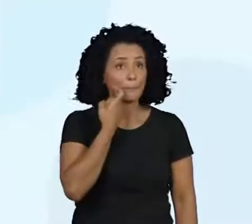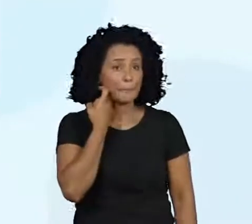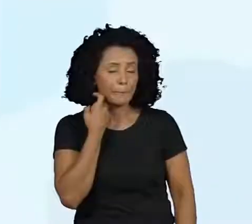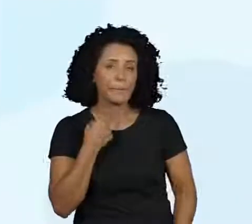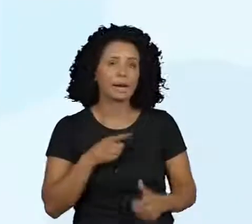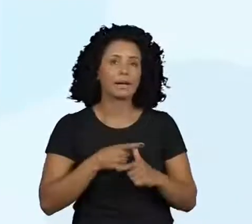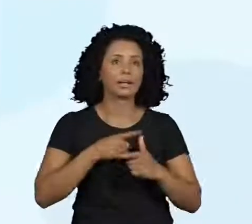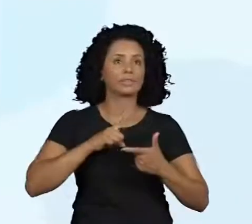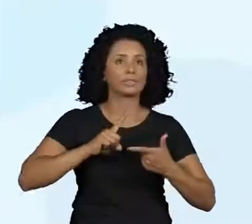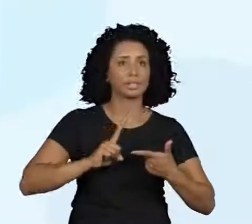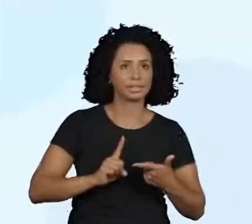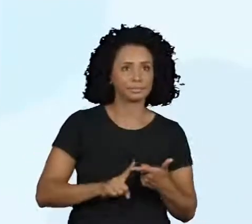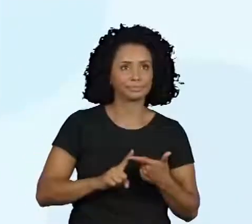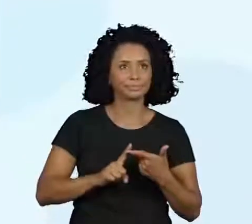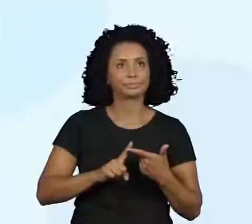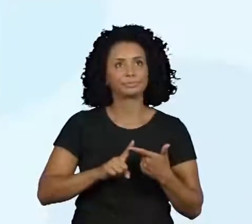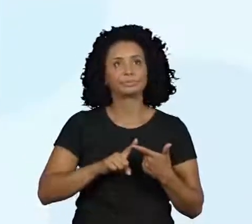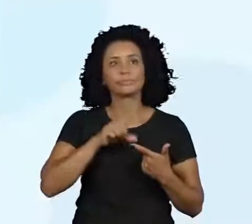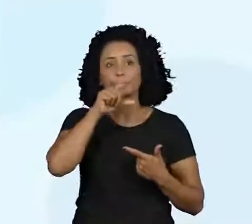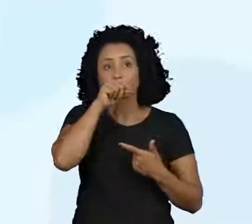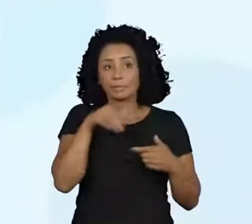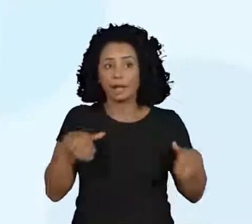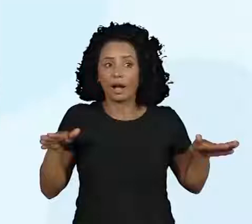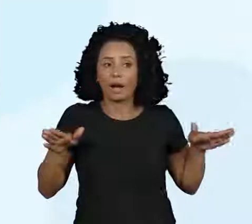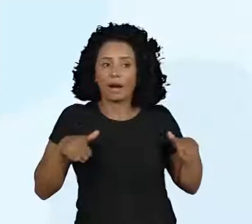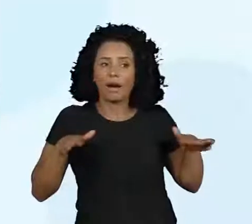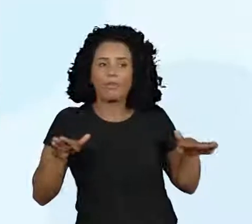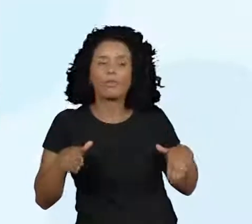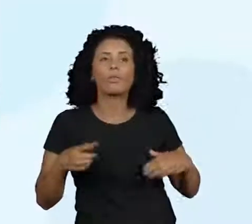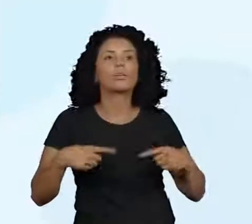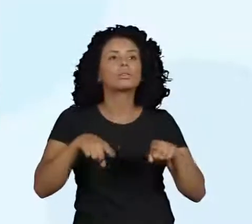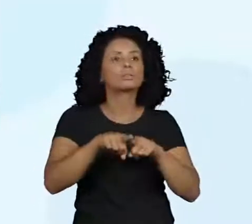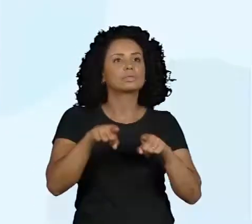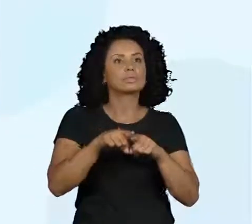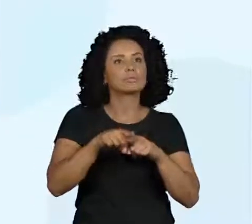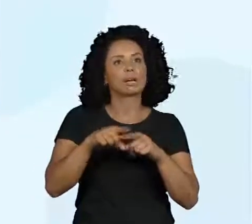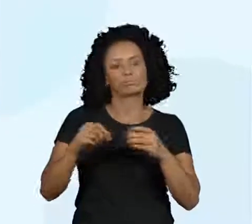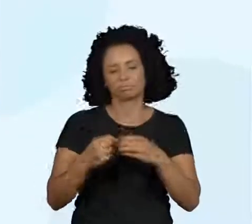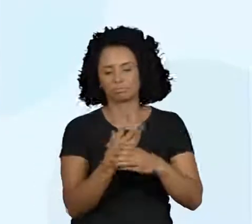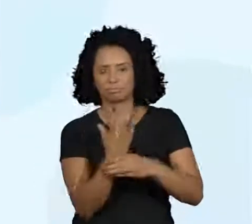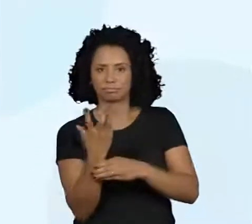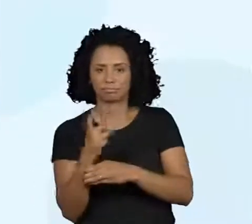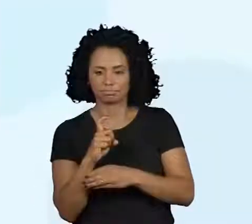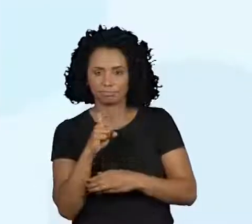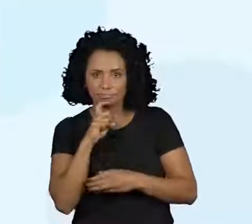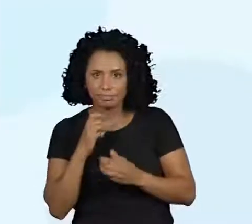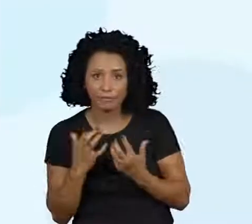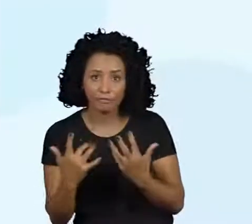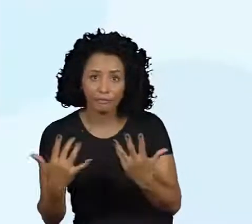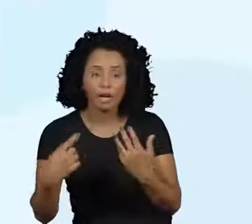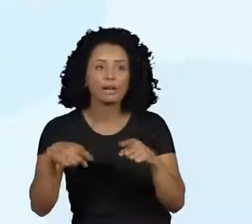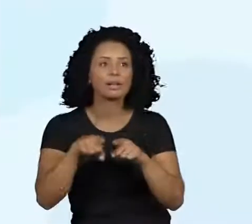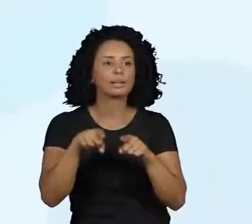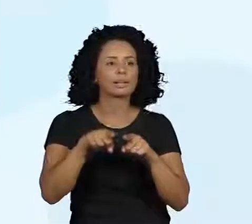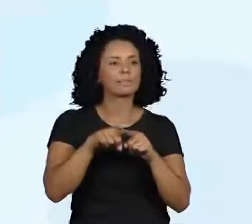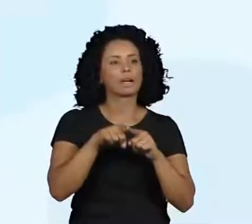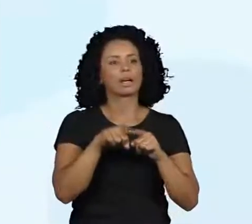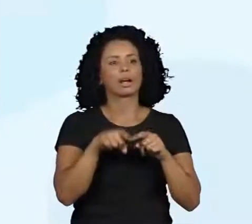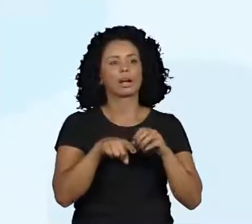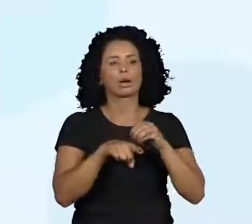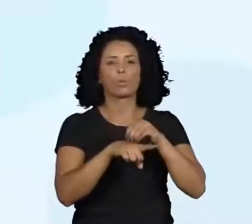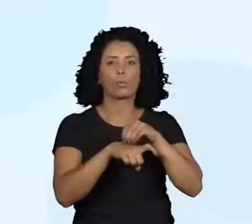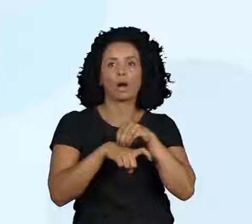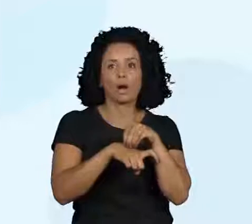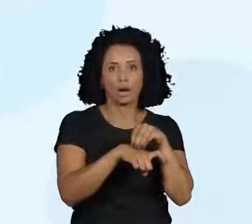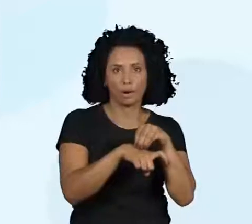uma gaivota, uma planta e um caracol, tá bom? E no outro quadro a